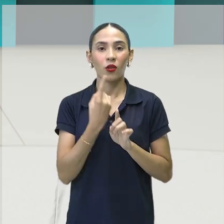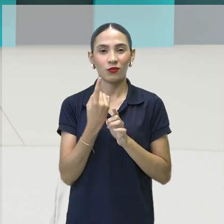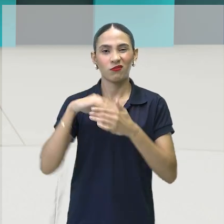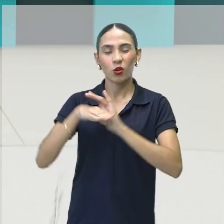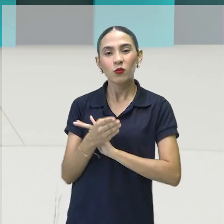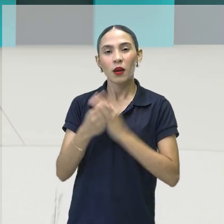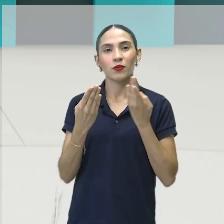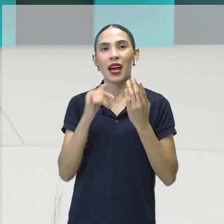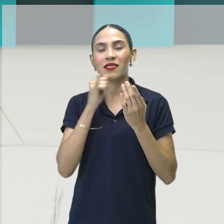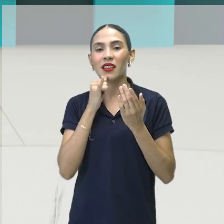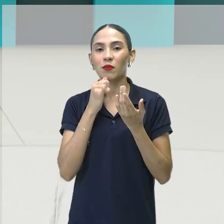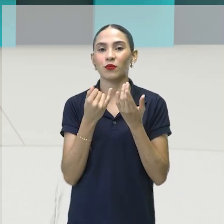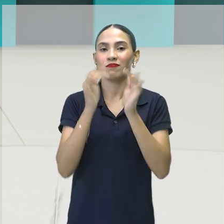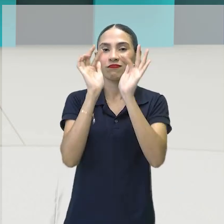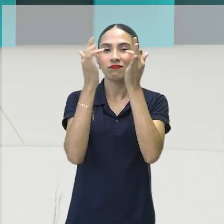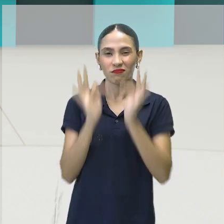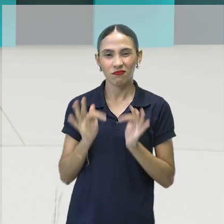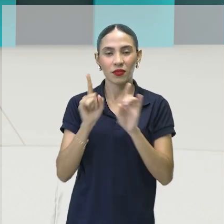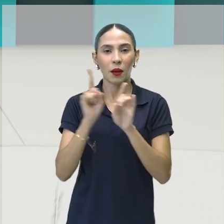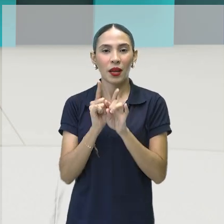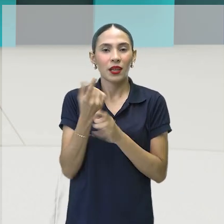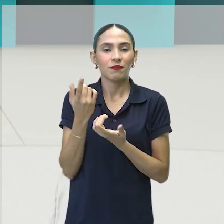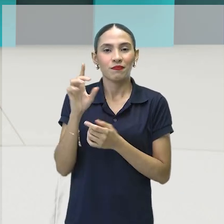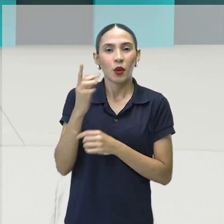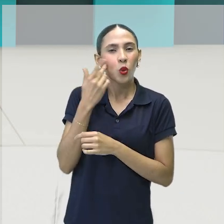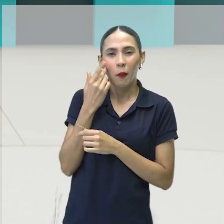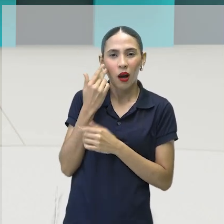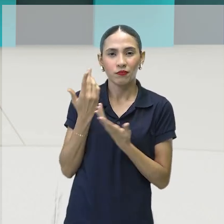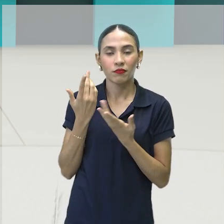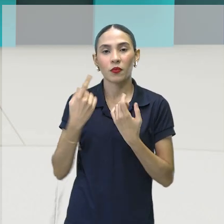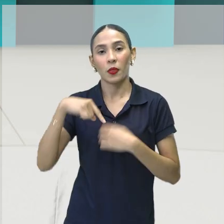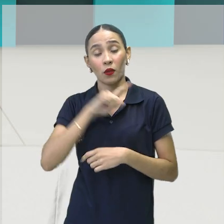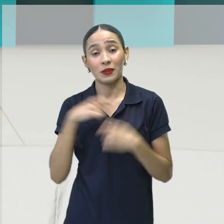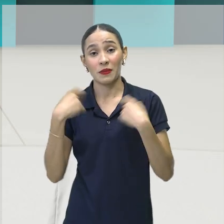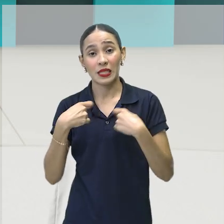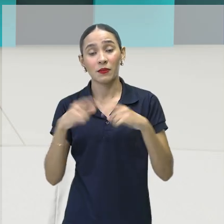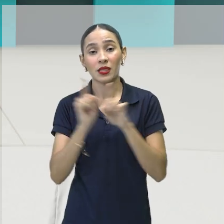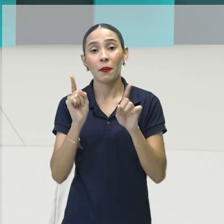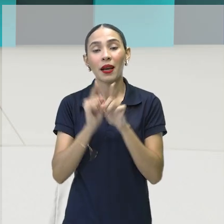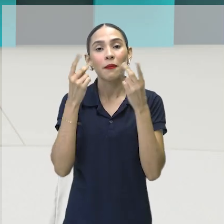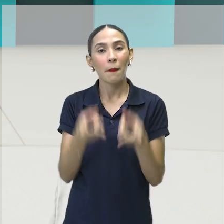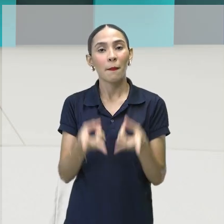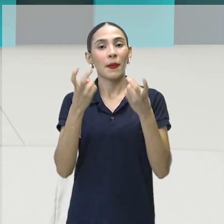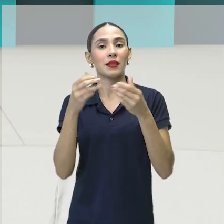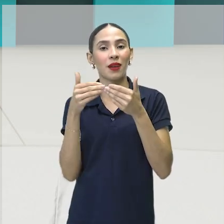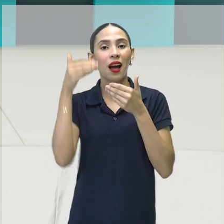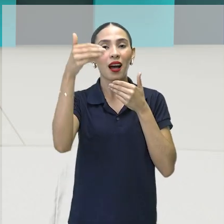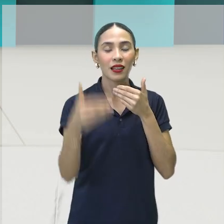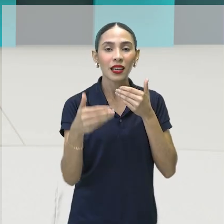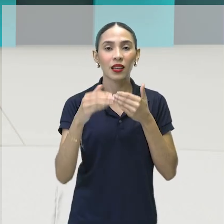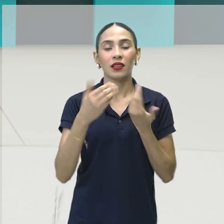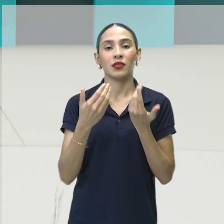costumamos naturalizar, achar comum no nosso dia a dia. Precisamos conseguir olhar para além